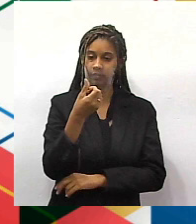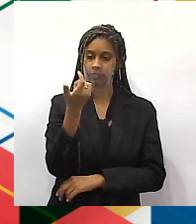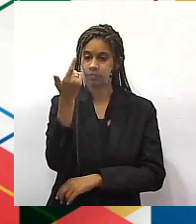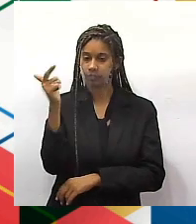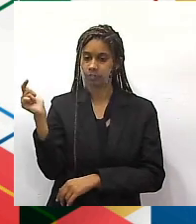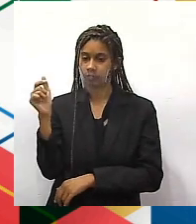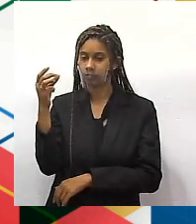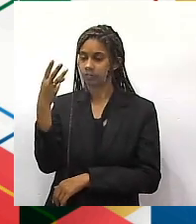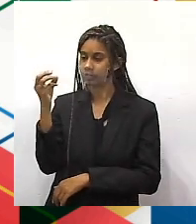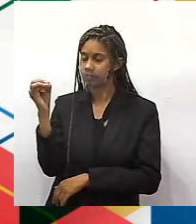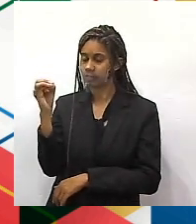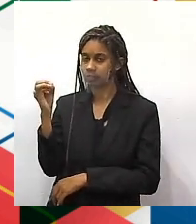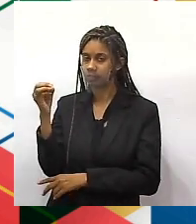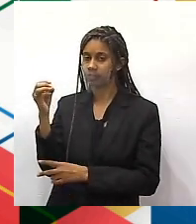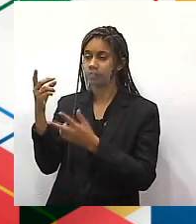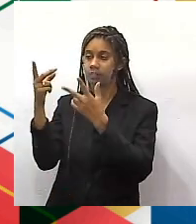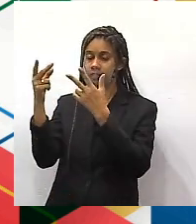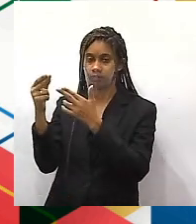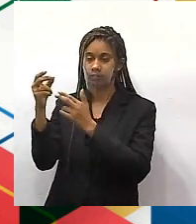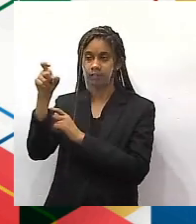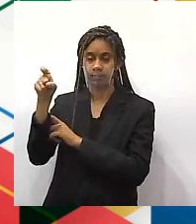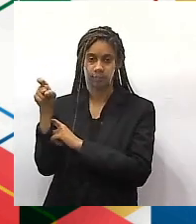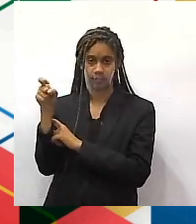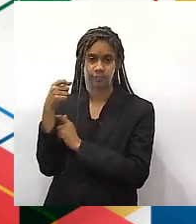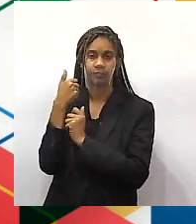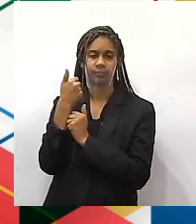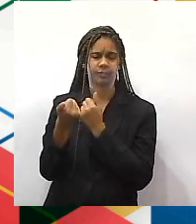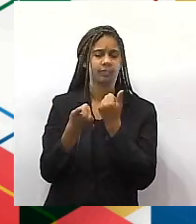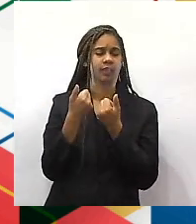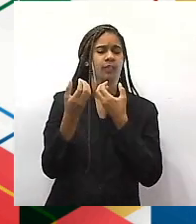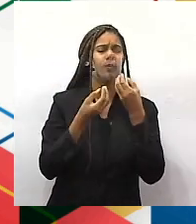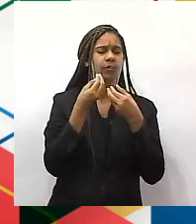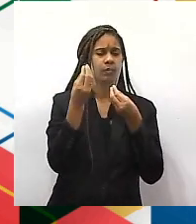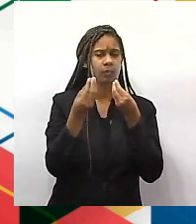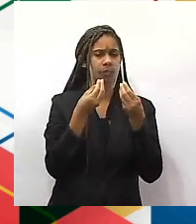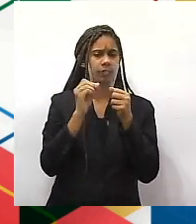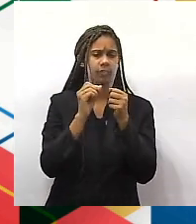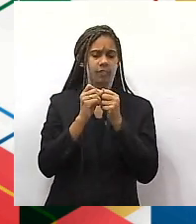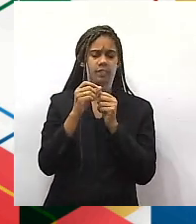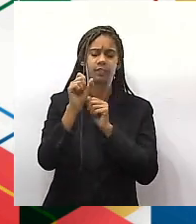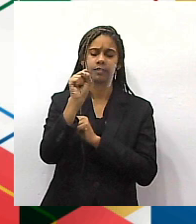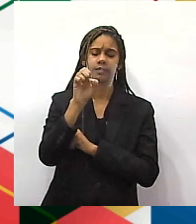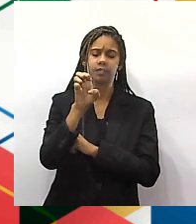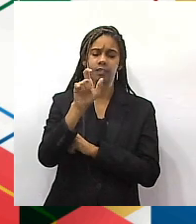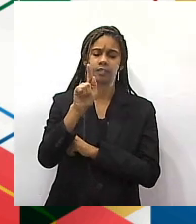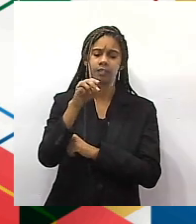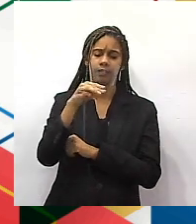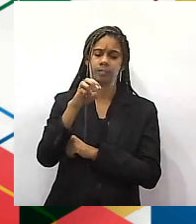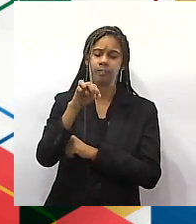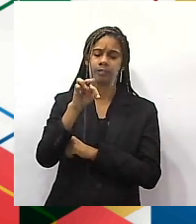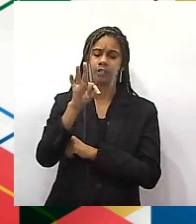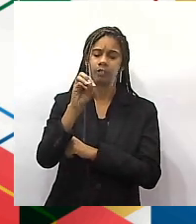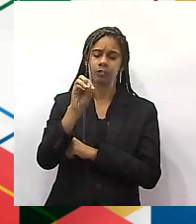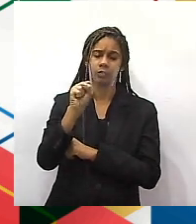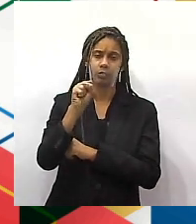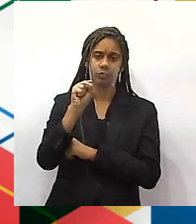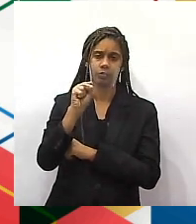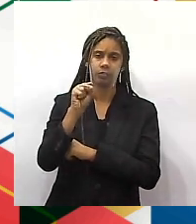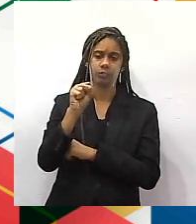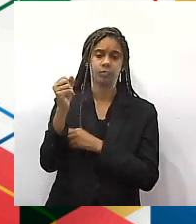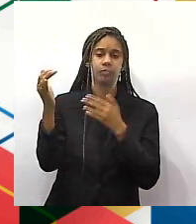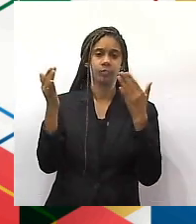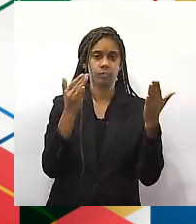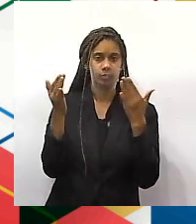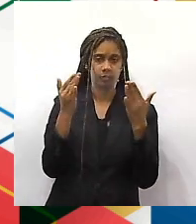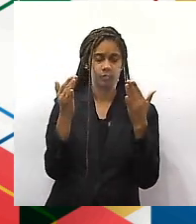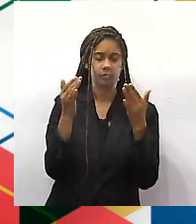ó, 30 está para x. Como eles formam segmentos proporcionais, veja que o 6 ele foi